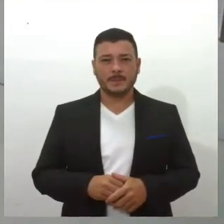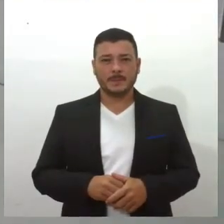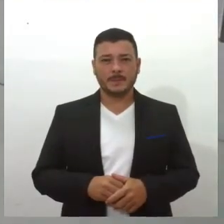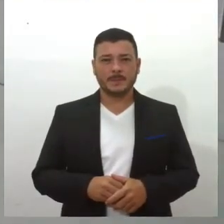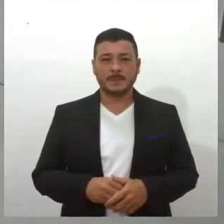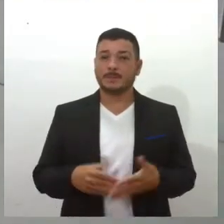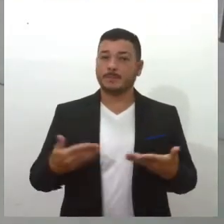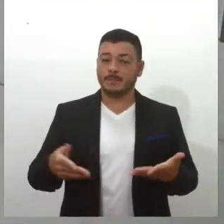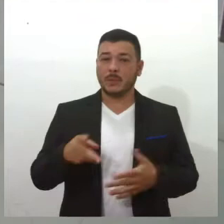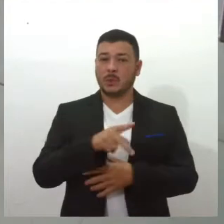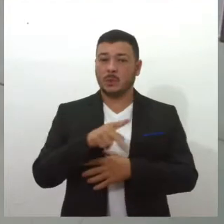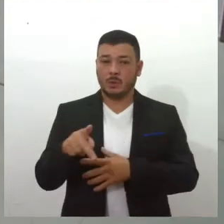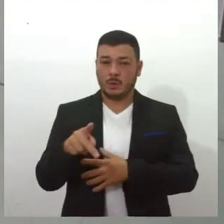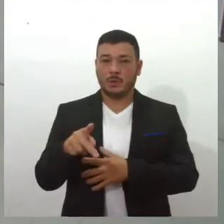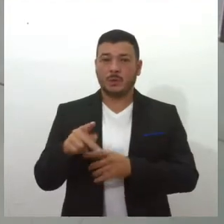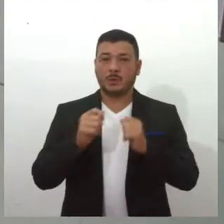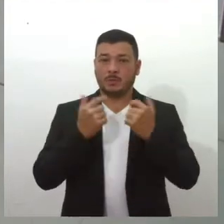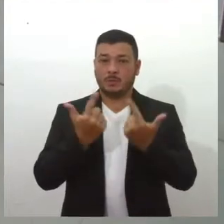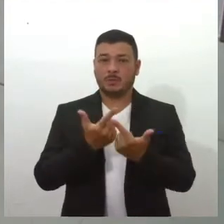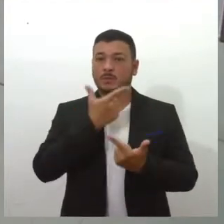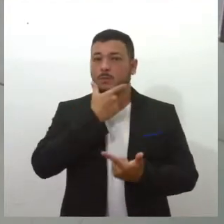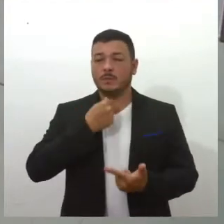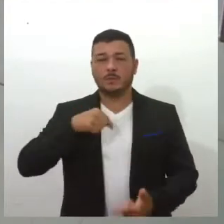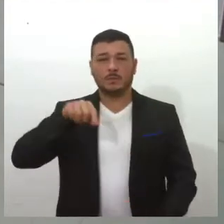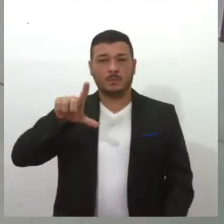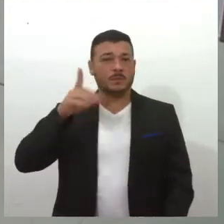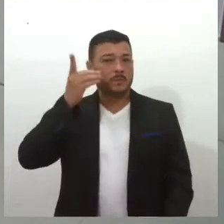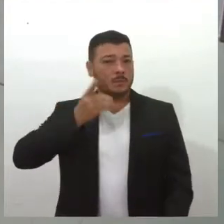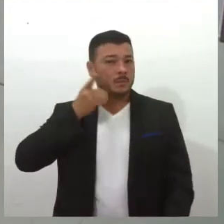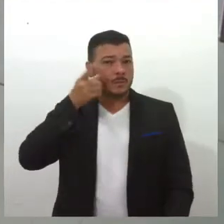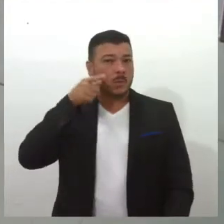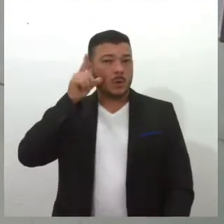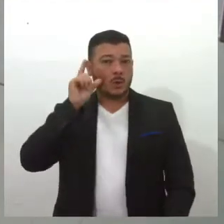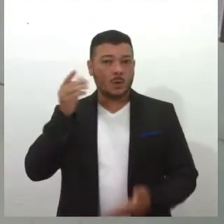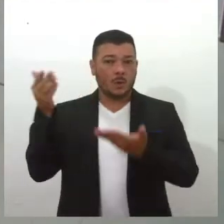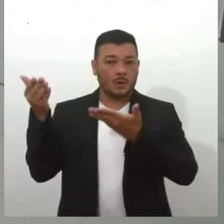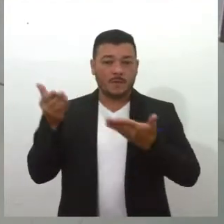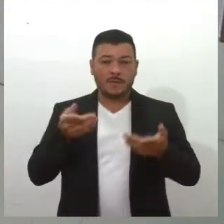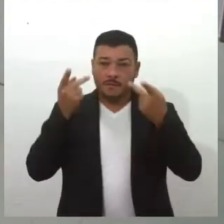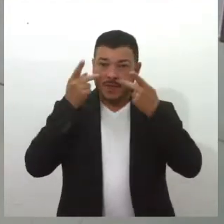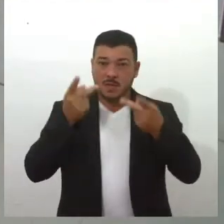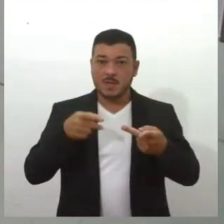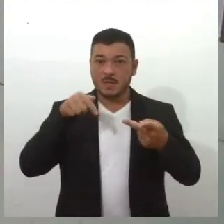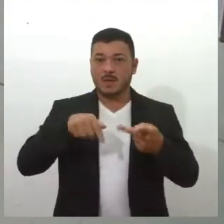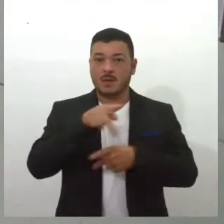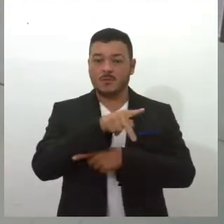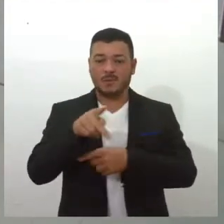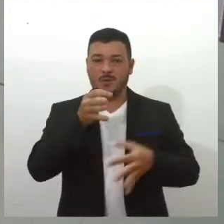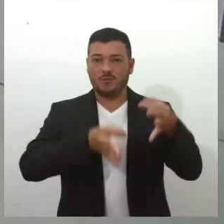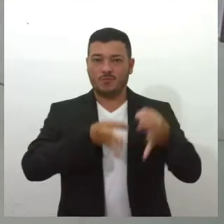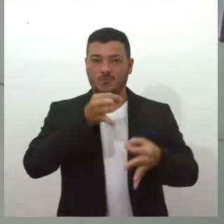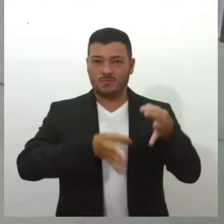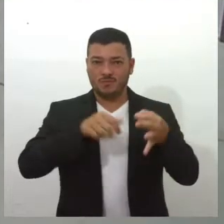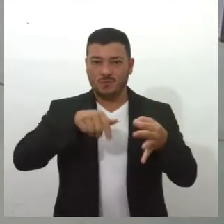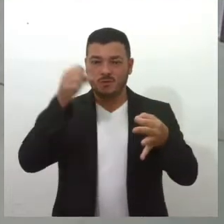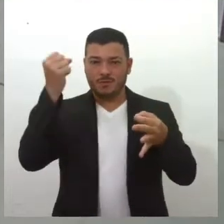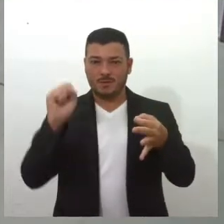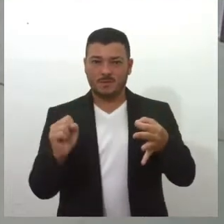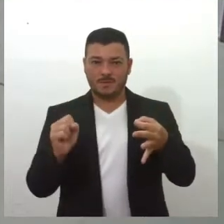E olha, o presidente da Alese, deputado Luciano Bispo, recebeu ontem a visita do presidente do Tribunal de Justiça de